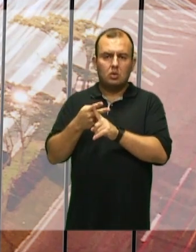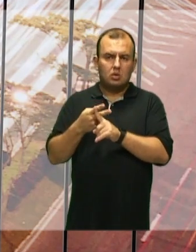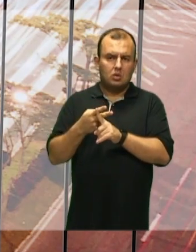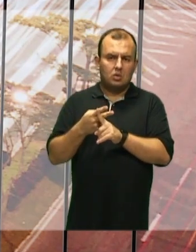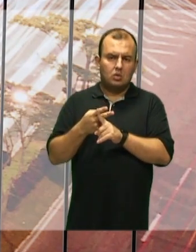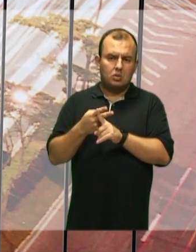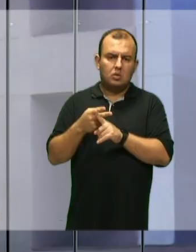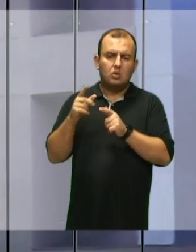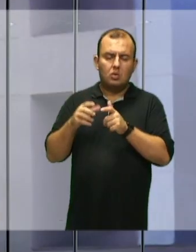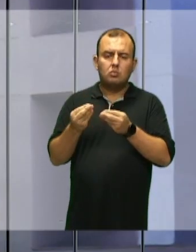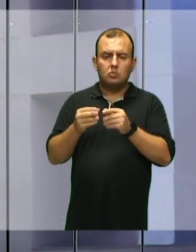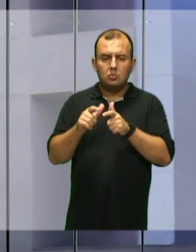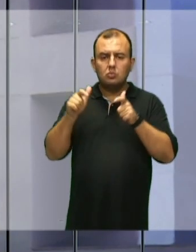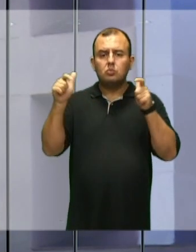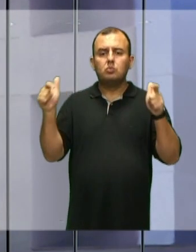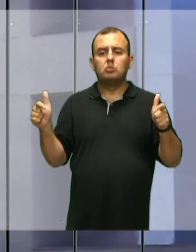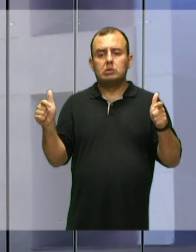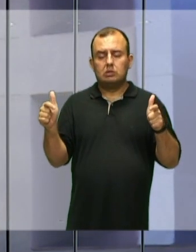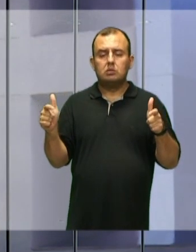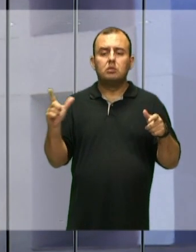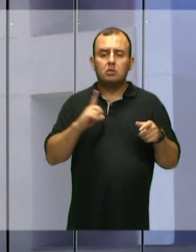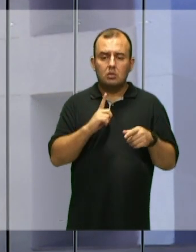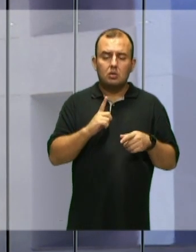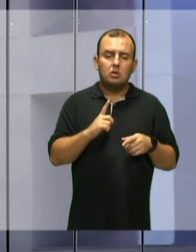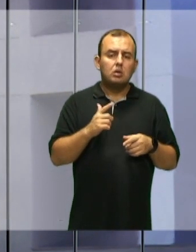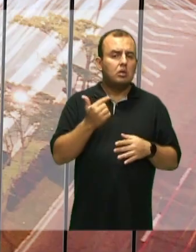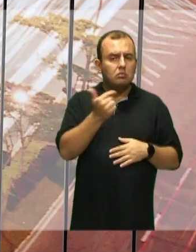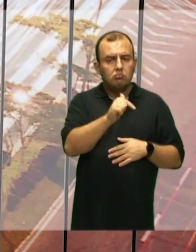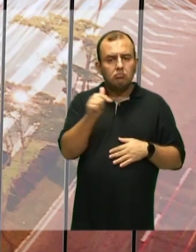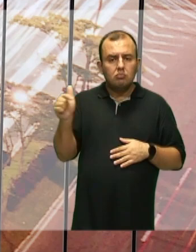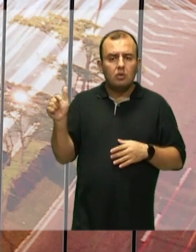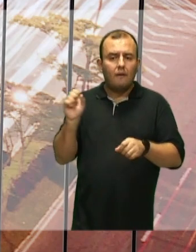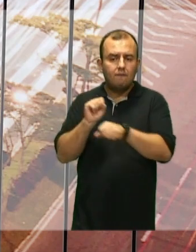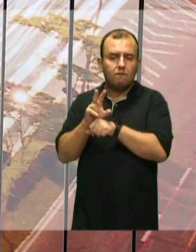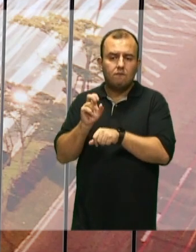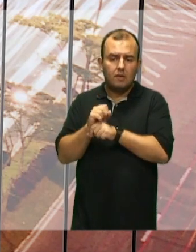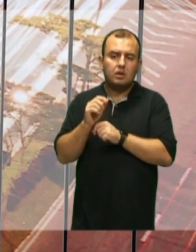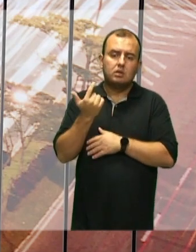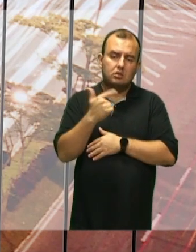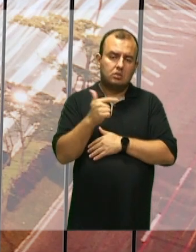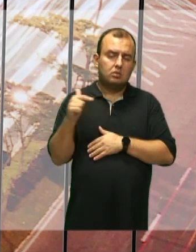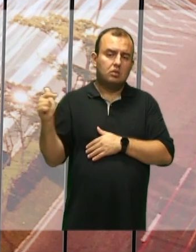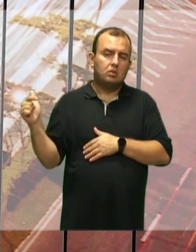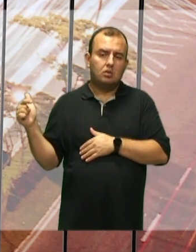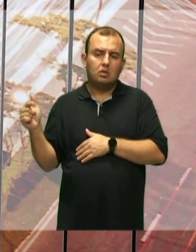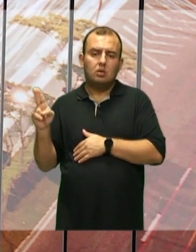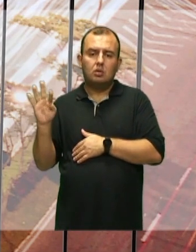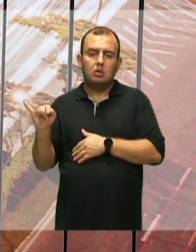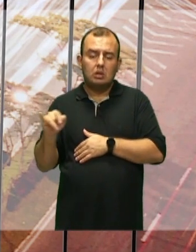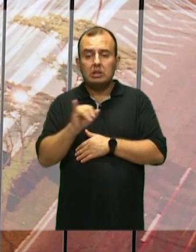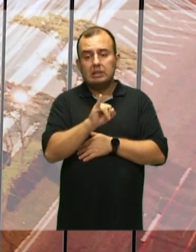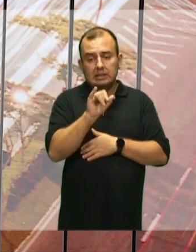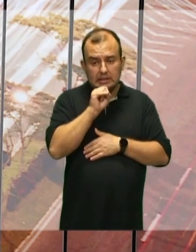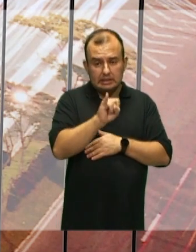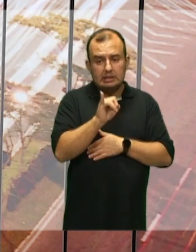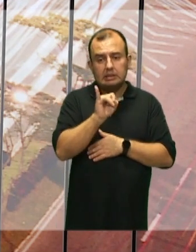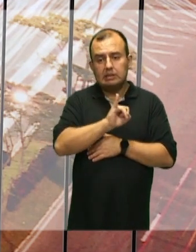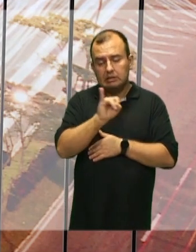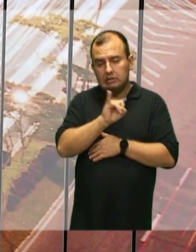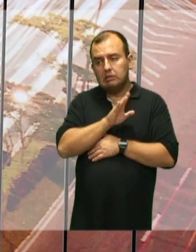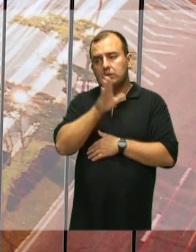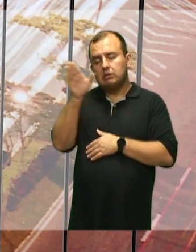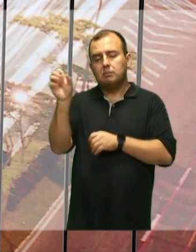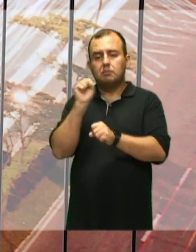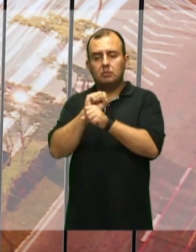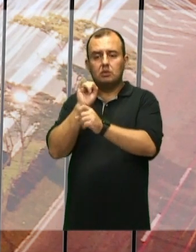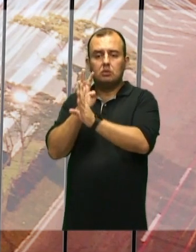a dobrar mas aumentou muito e mesmo assim não tem uma vaga hoje se o itajaiense Precisar precisa aguardar